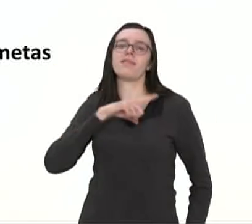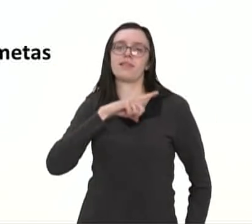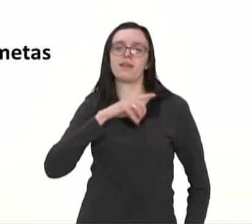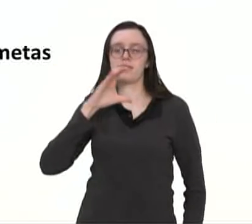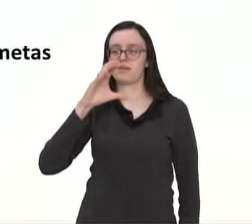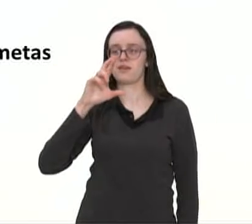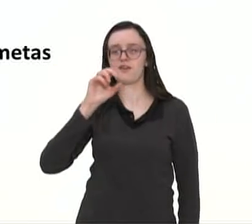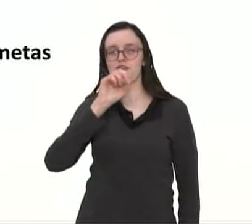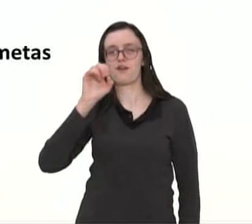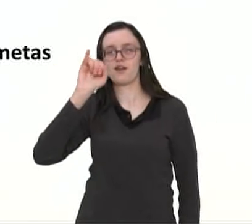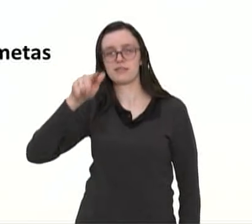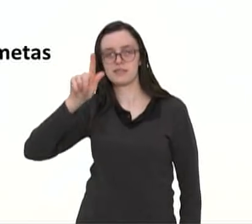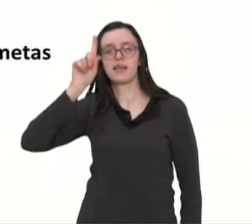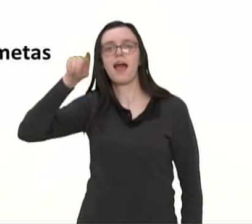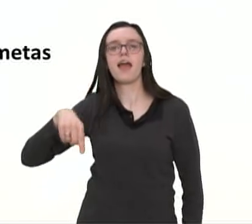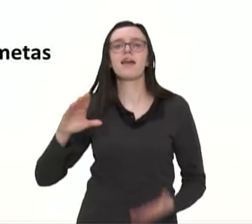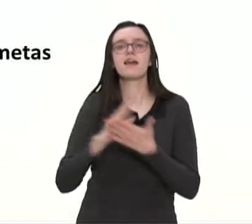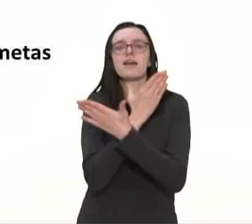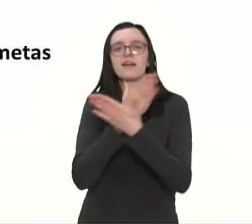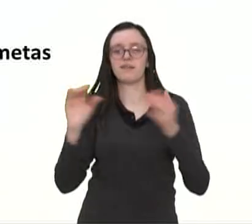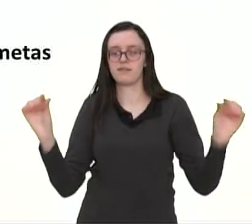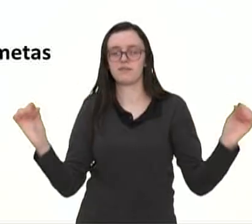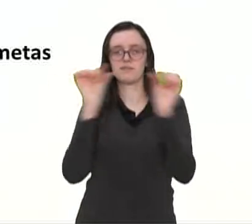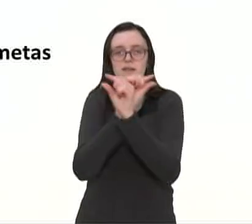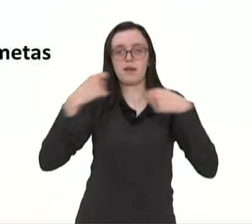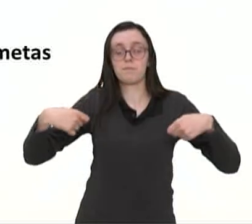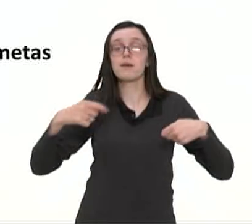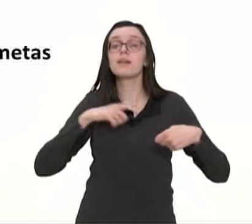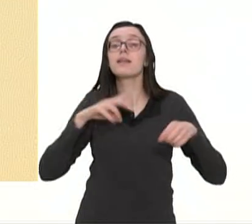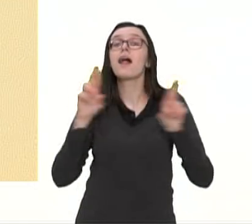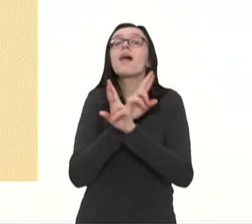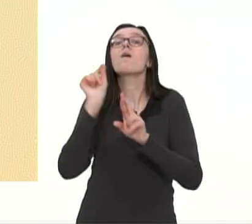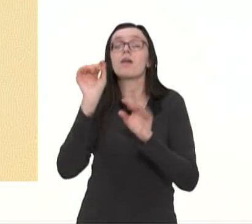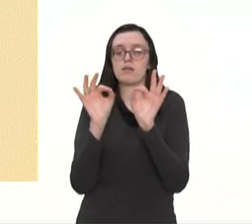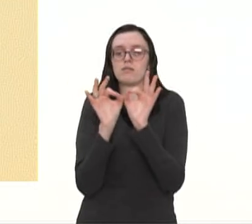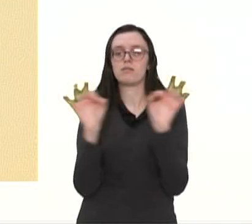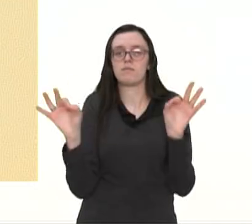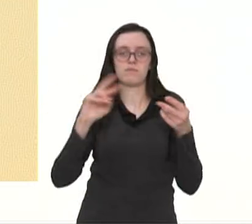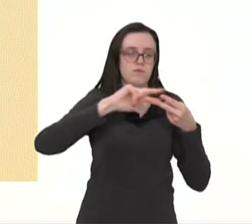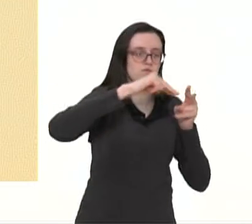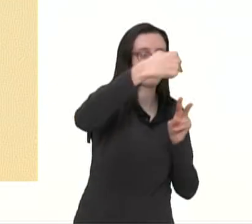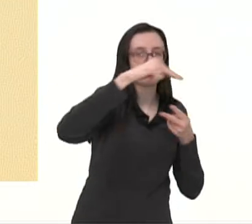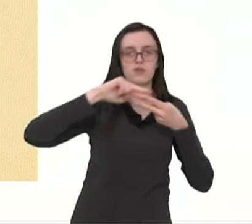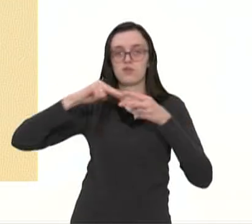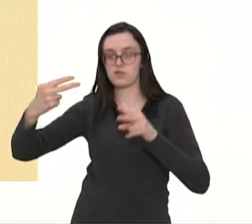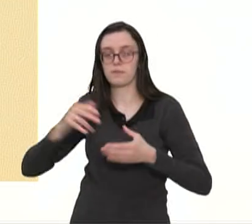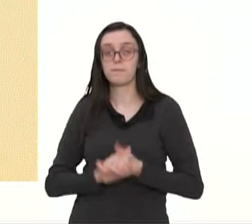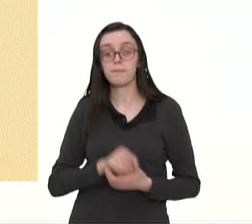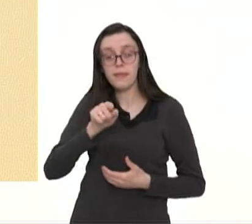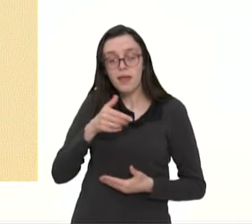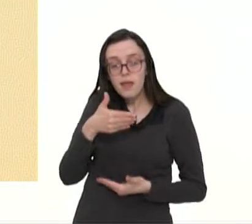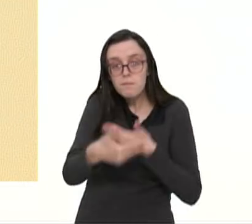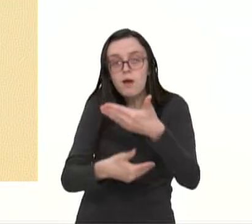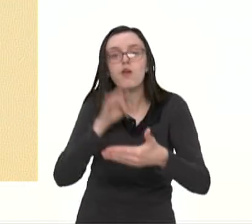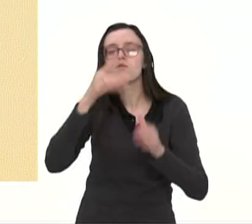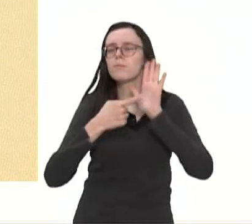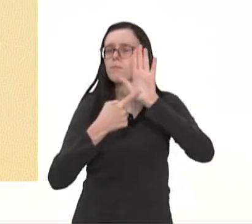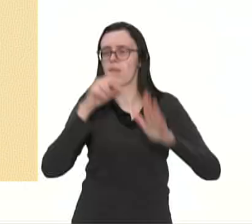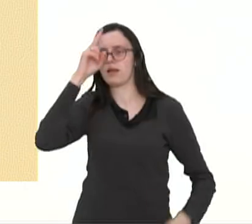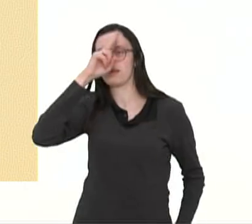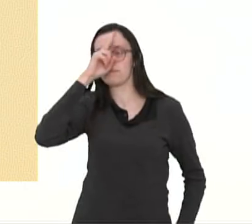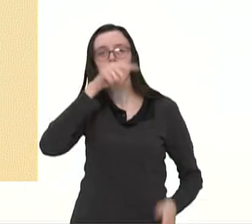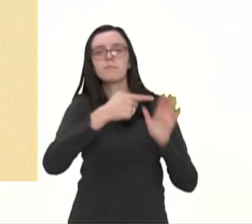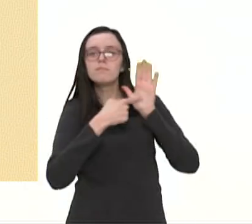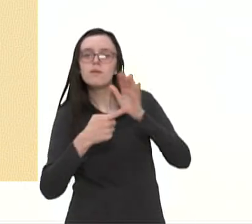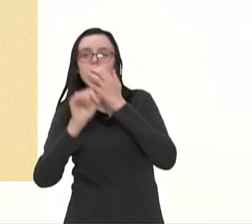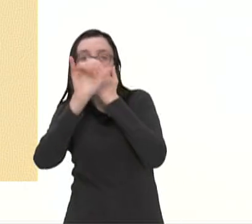porcentagens aqui dependem do quê? Da distância entre os genes, tá? Então, só esse processo aqui para lembrar vocês, tá? Então, essa animação